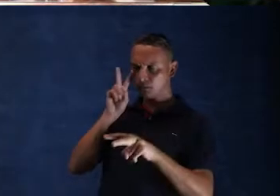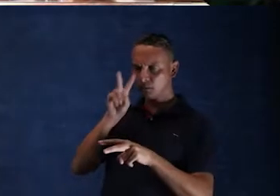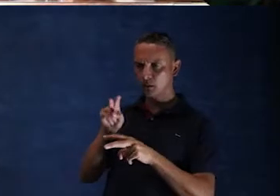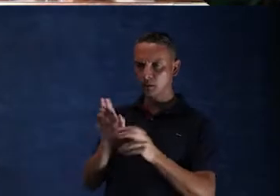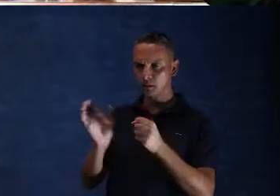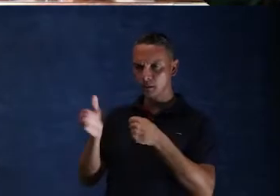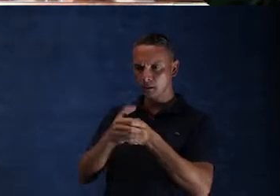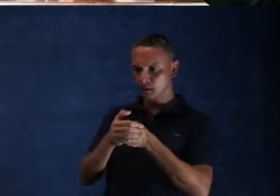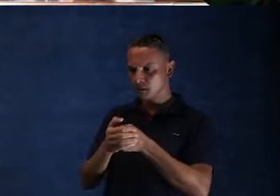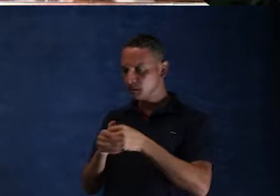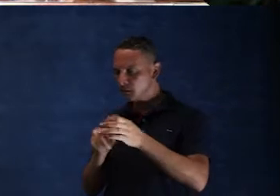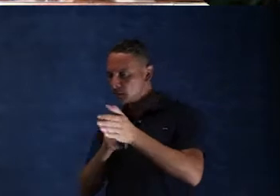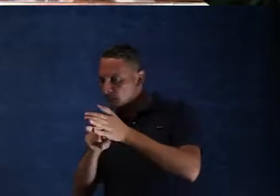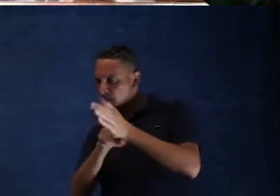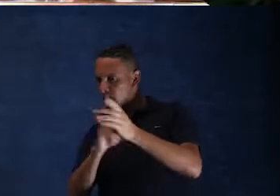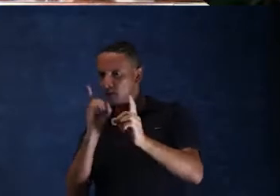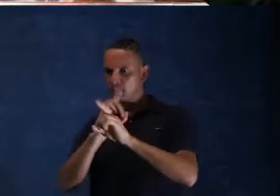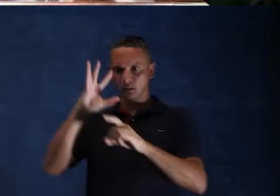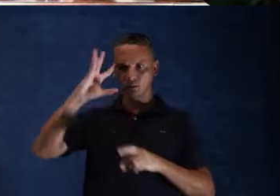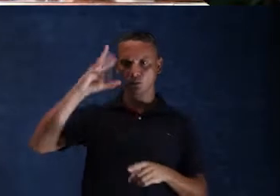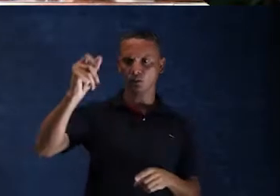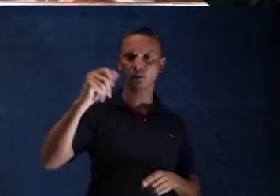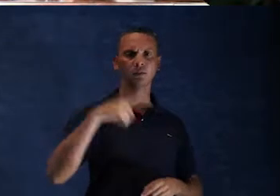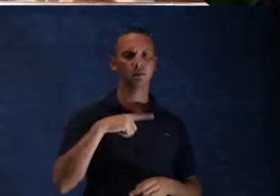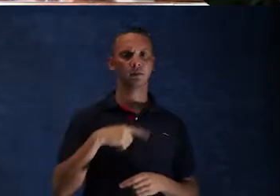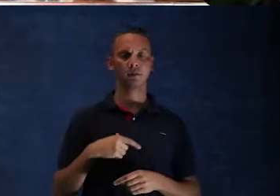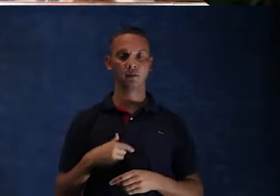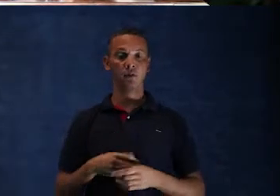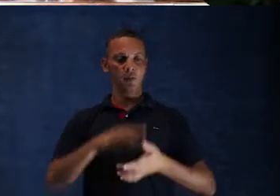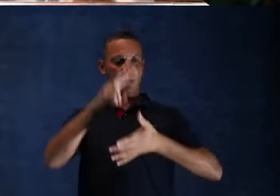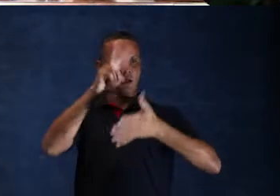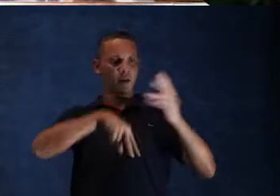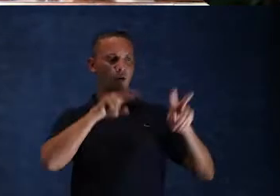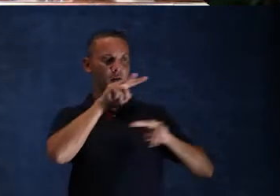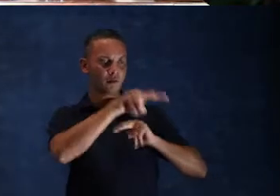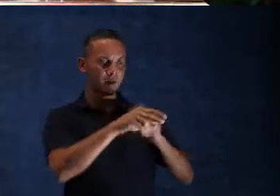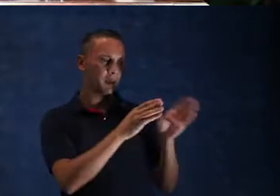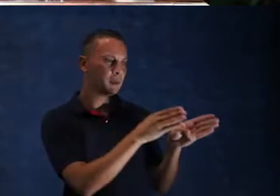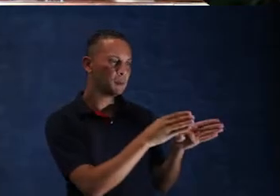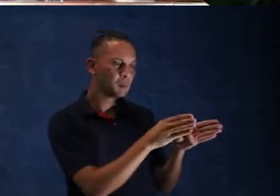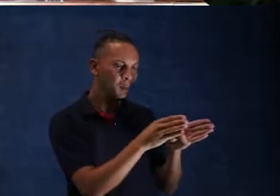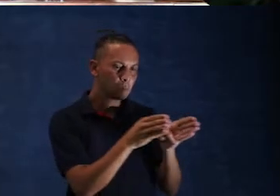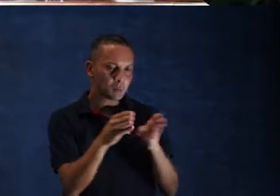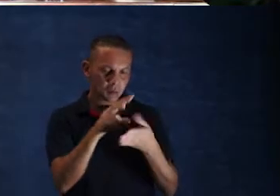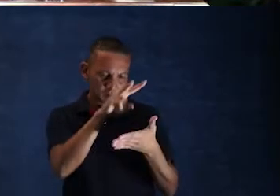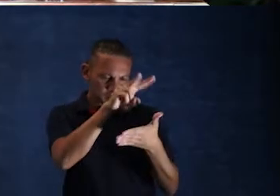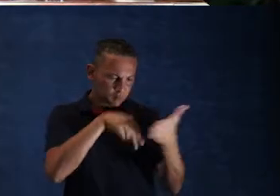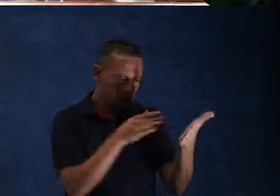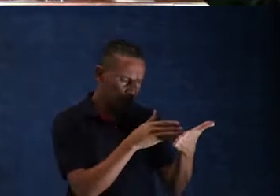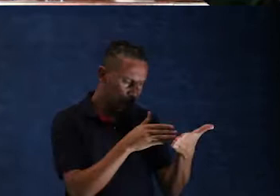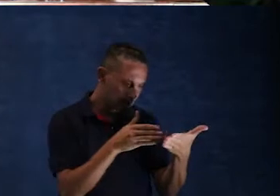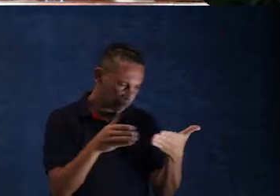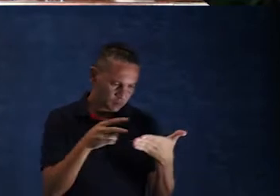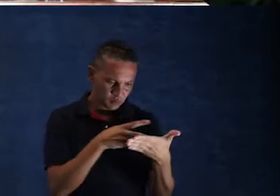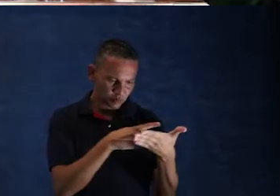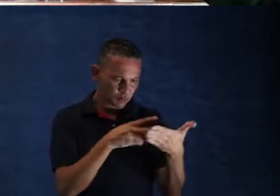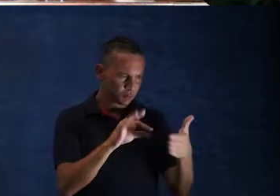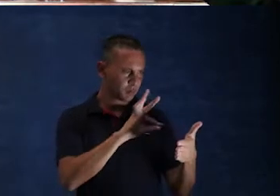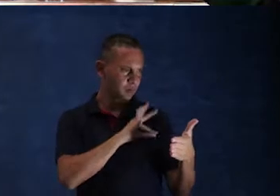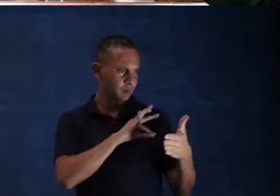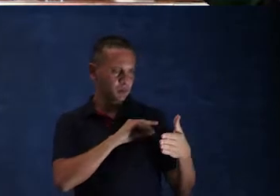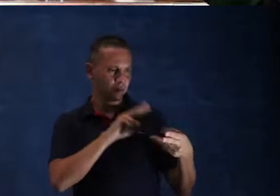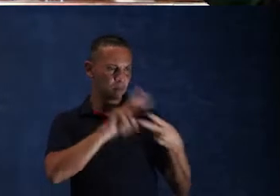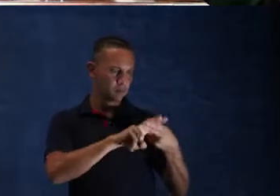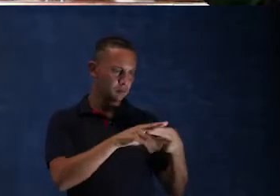o mistério. Em busca de soluções, o leitor acompanha as investigações que começam pela delegacia, de onde um